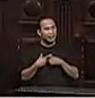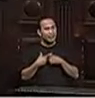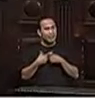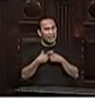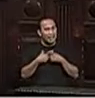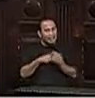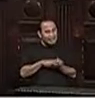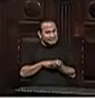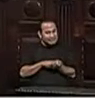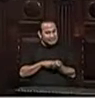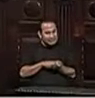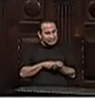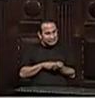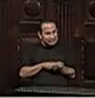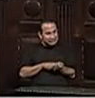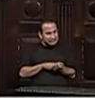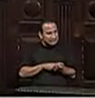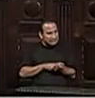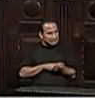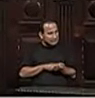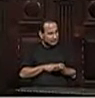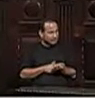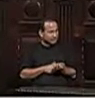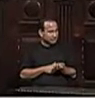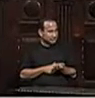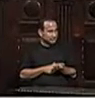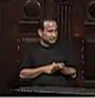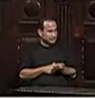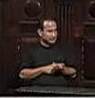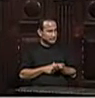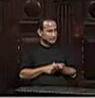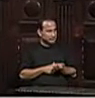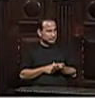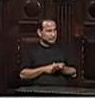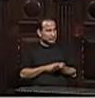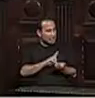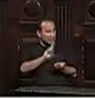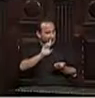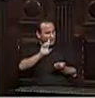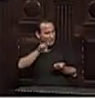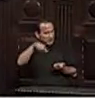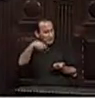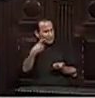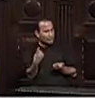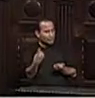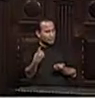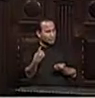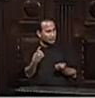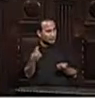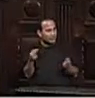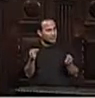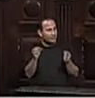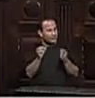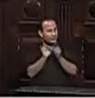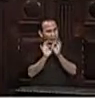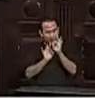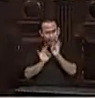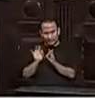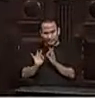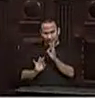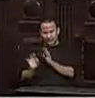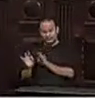aflição é muito grande. E depois, faça um